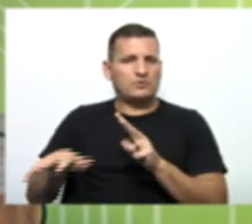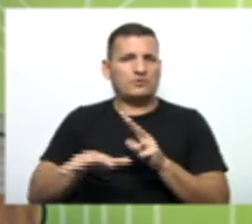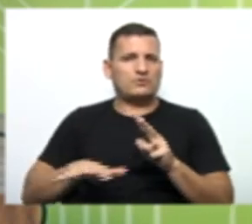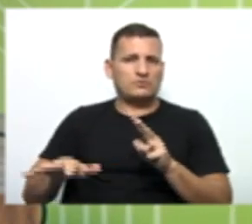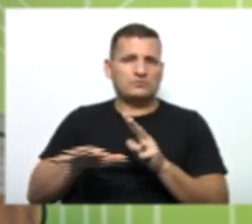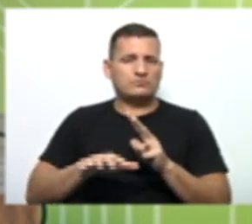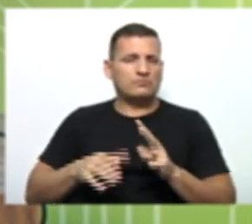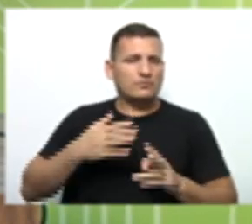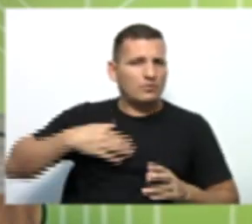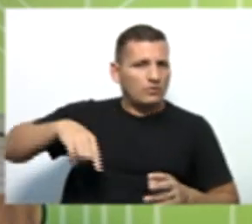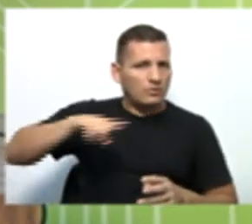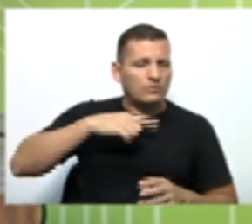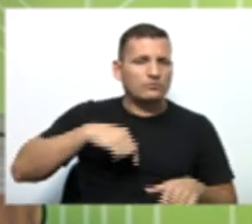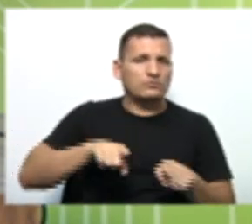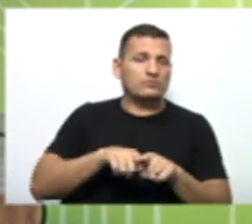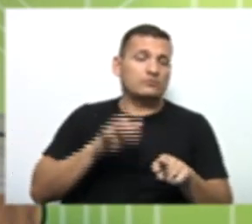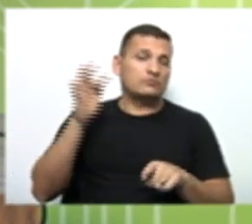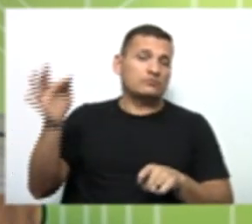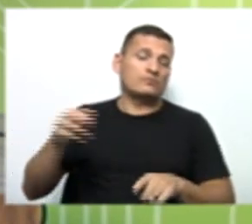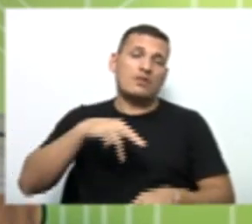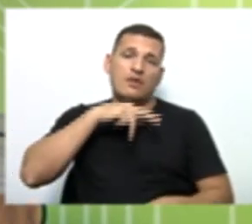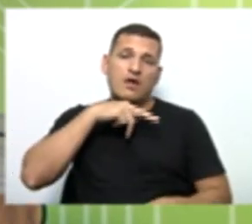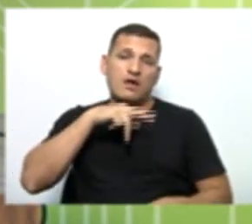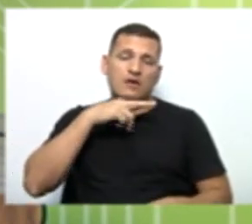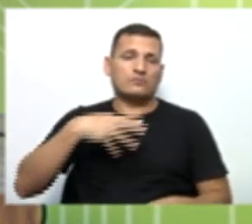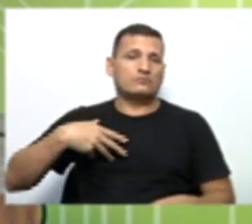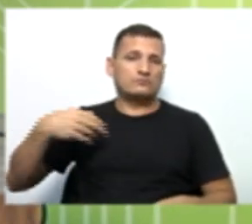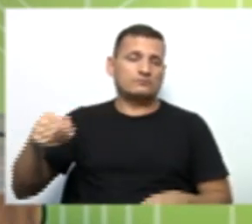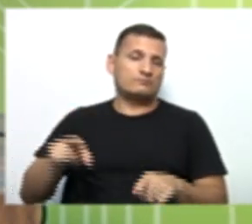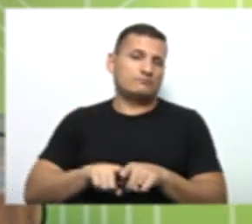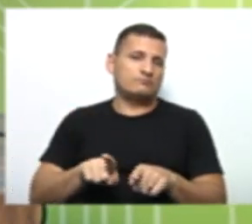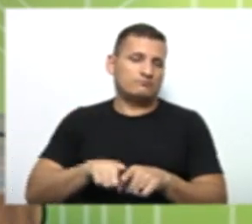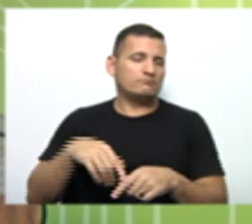nossos filhos, netos e assim sequencialmente.